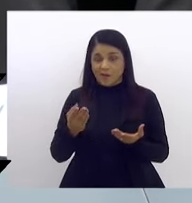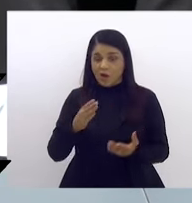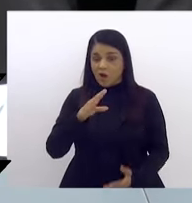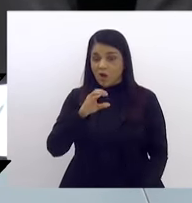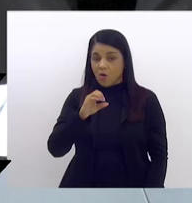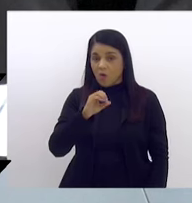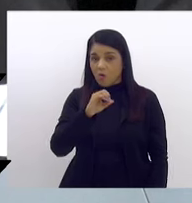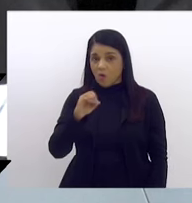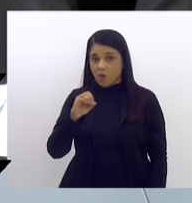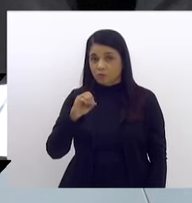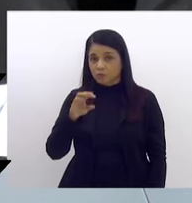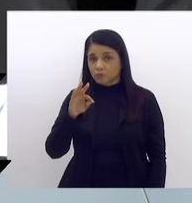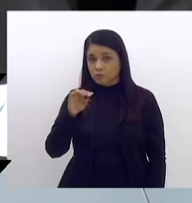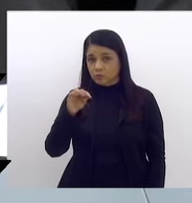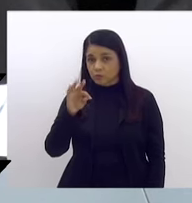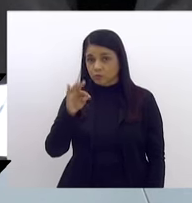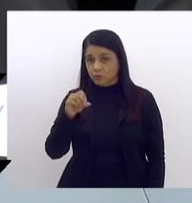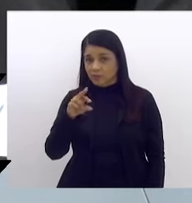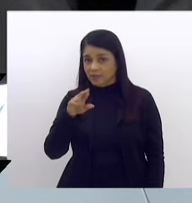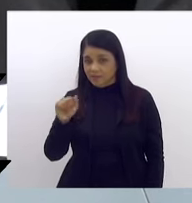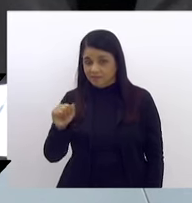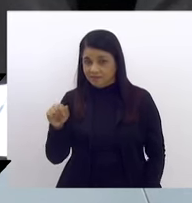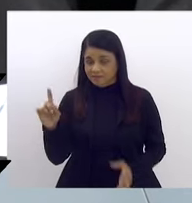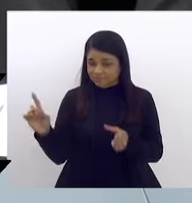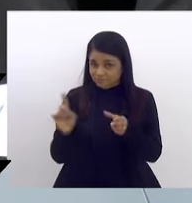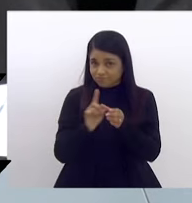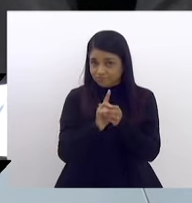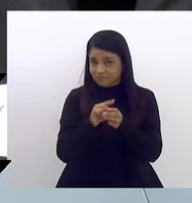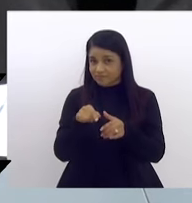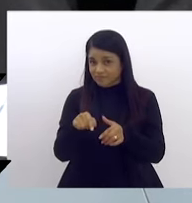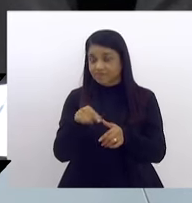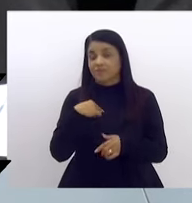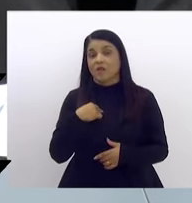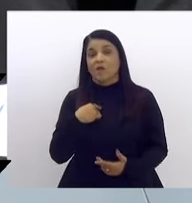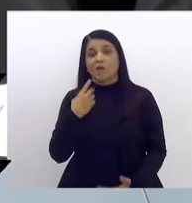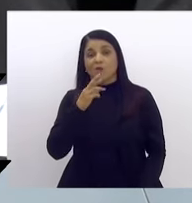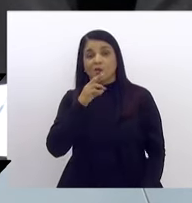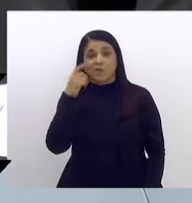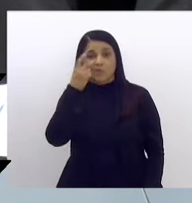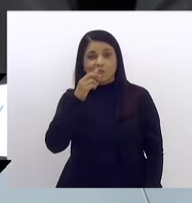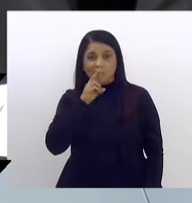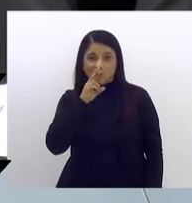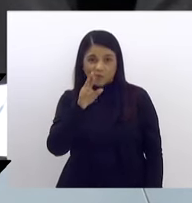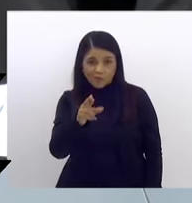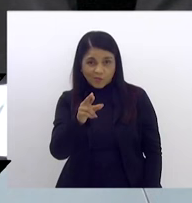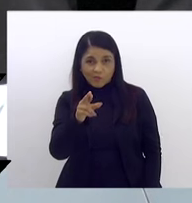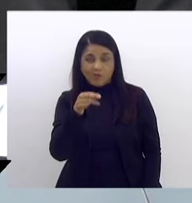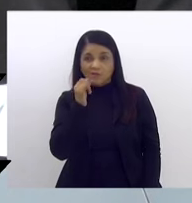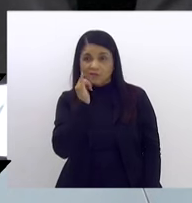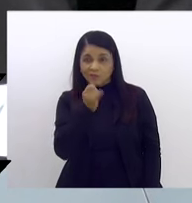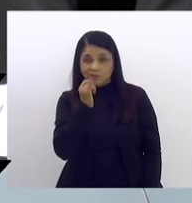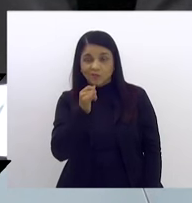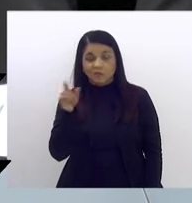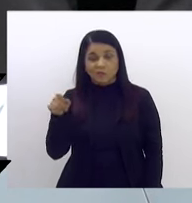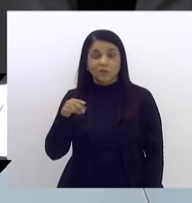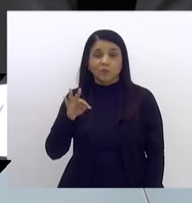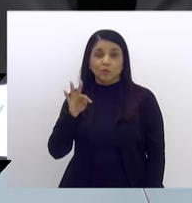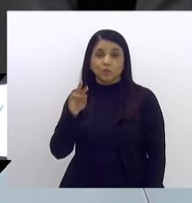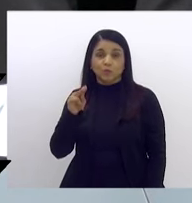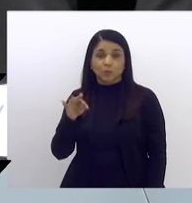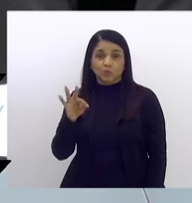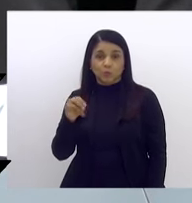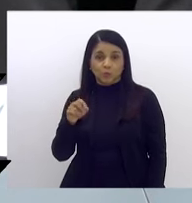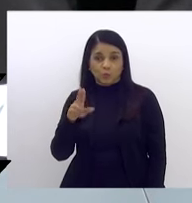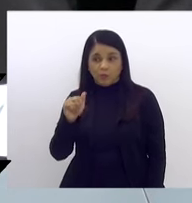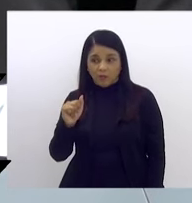tá por aí ele ainda não vem plenário aí o deputado amorinha agora pega para relatar o profor Gustavo tutuca